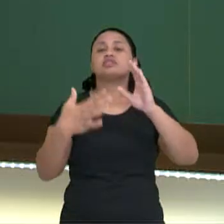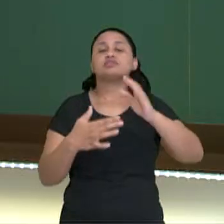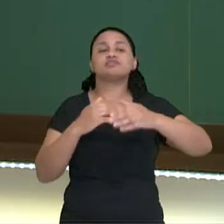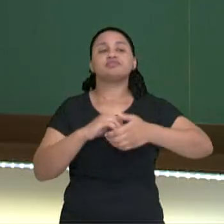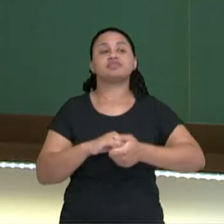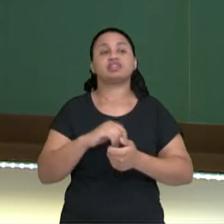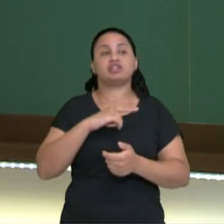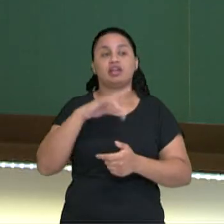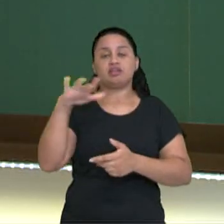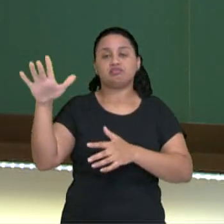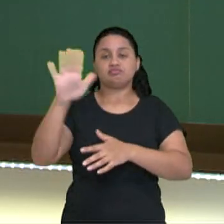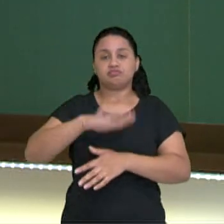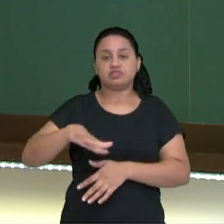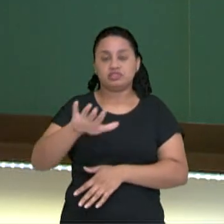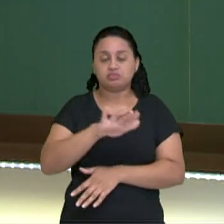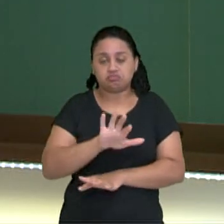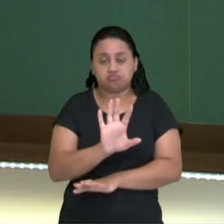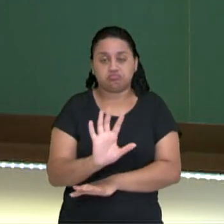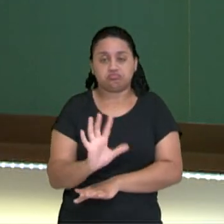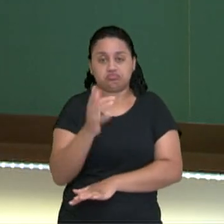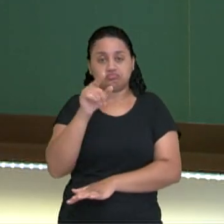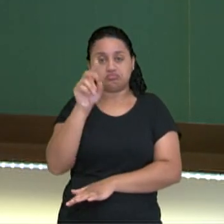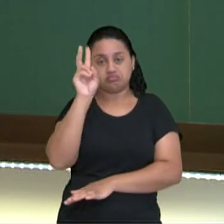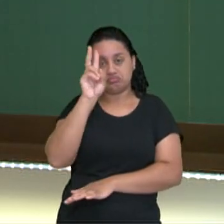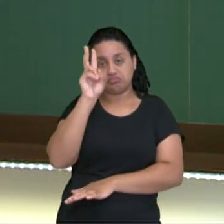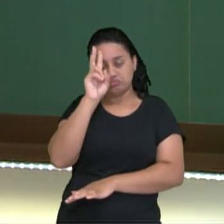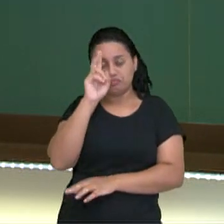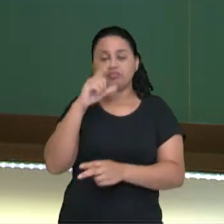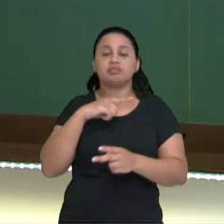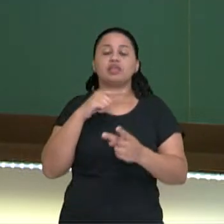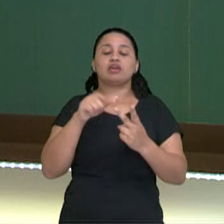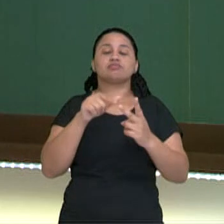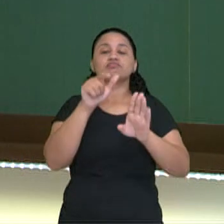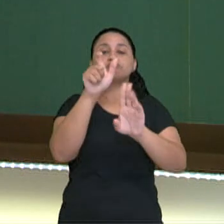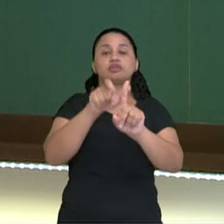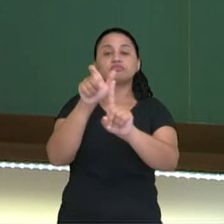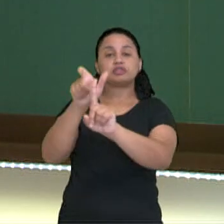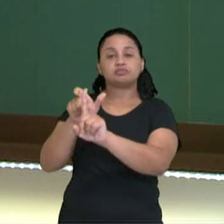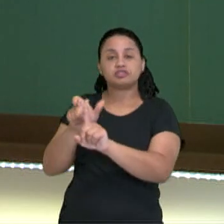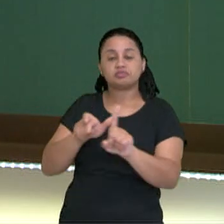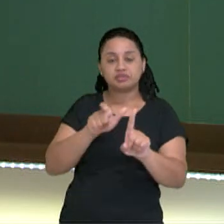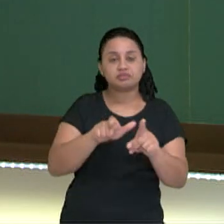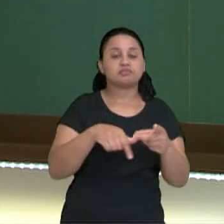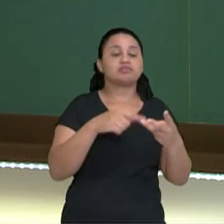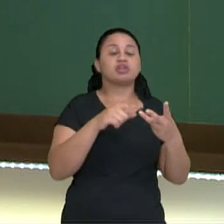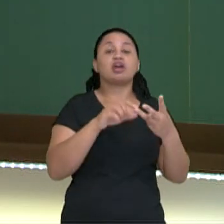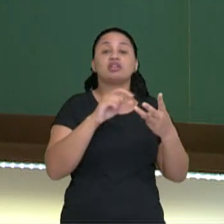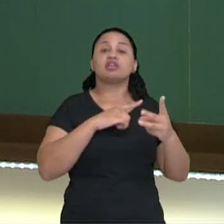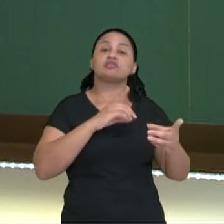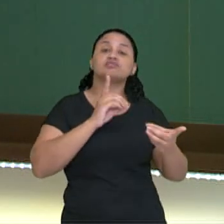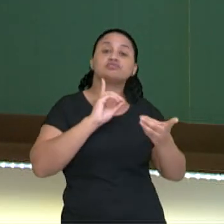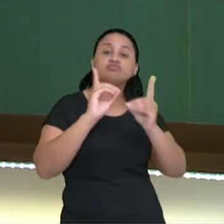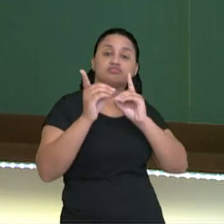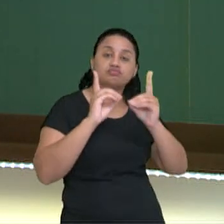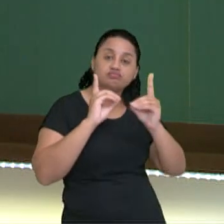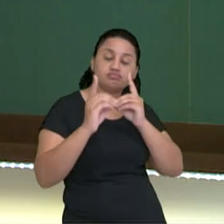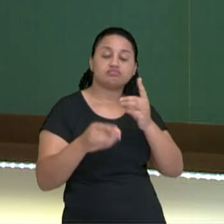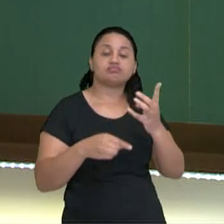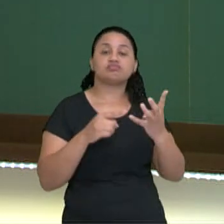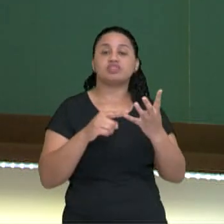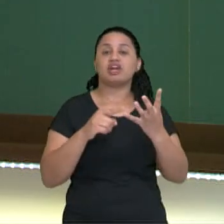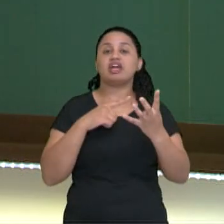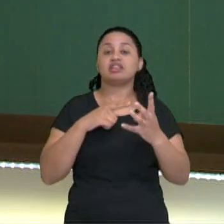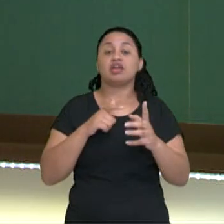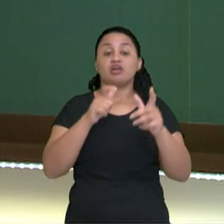Vai ter um contexto em que a história acontece, vai ter os personagens, vão acontecer os diálogos, vai acontecer em